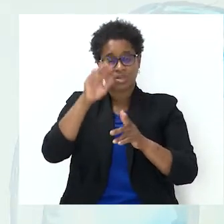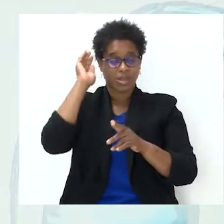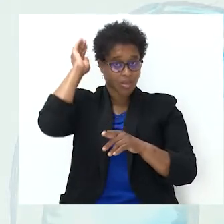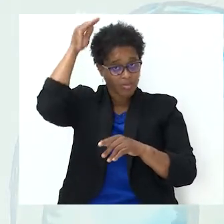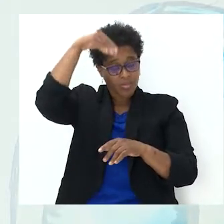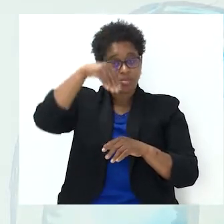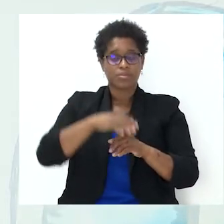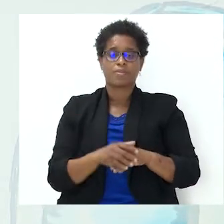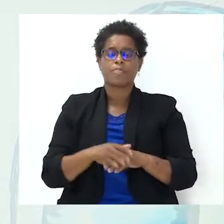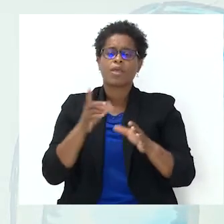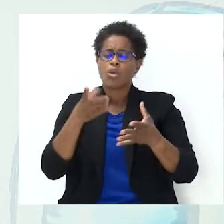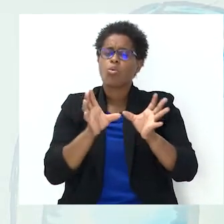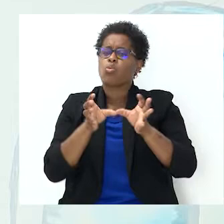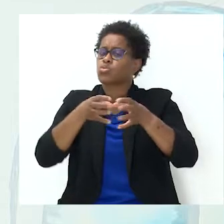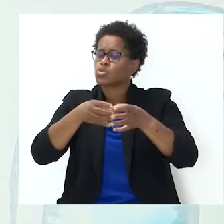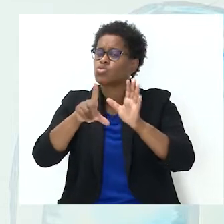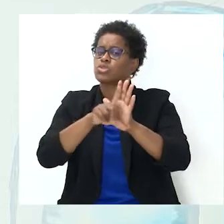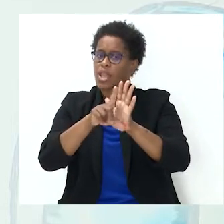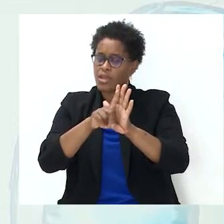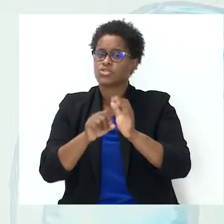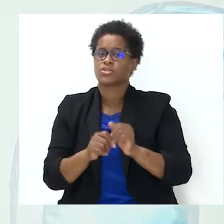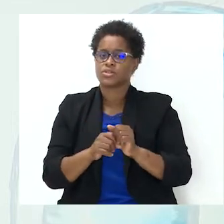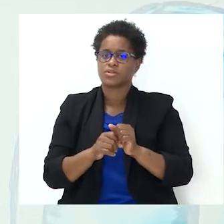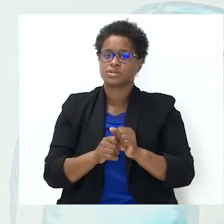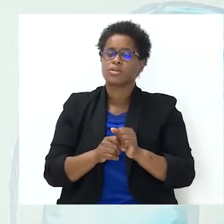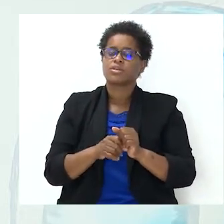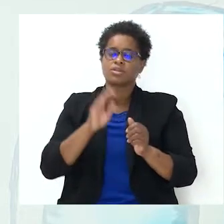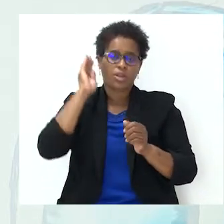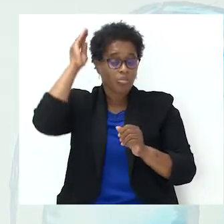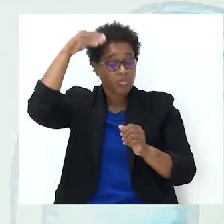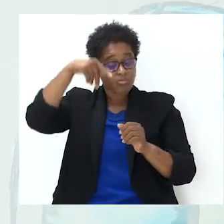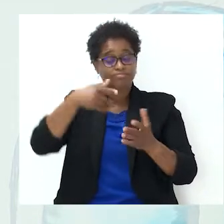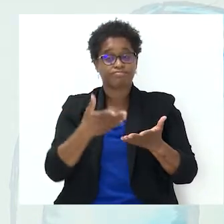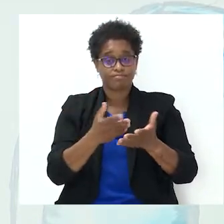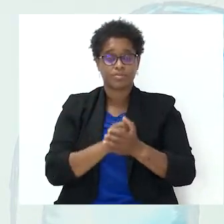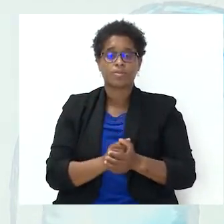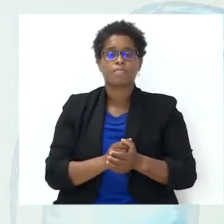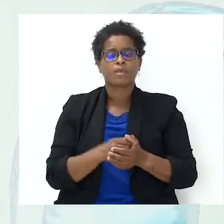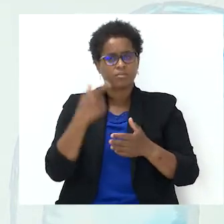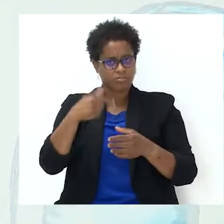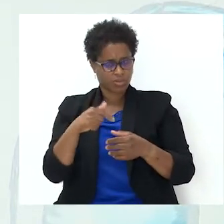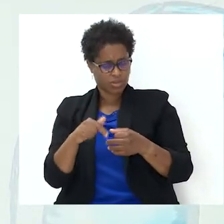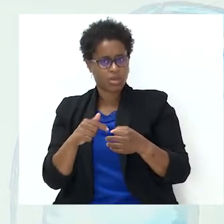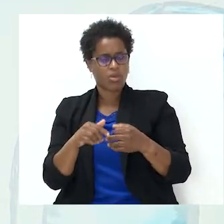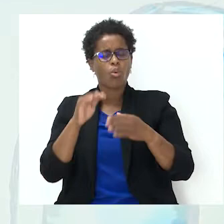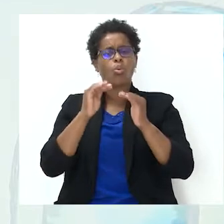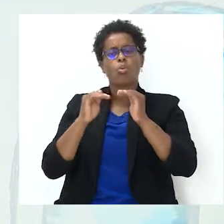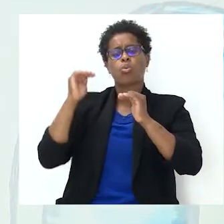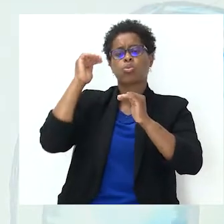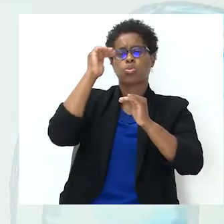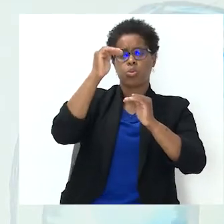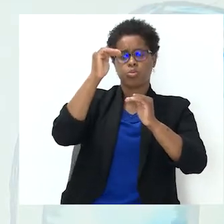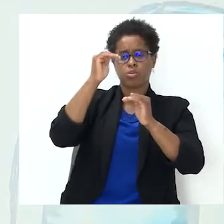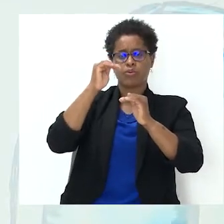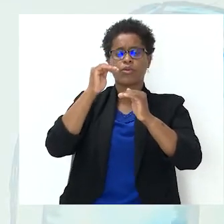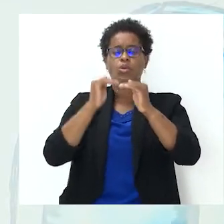República é um conjunto de leis jurídicas, certo? Que ocupam o topo